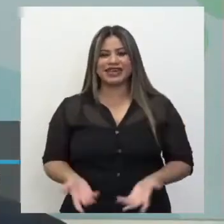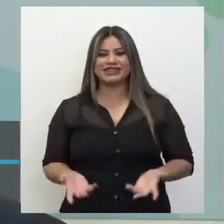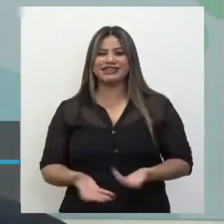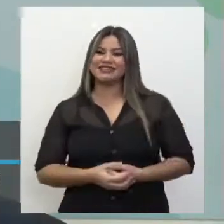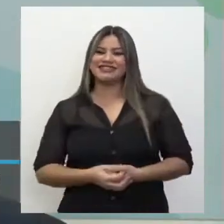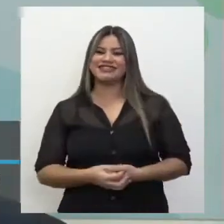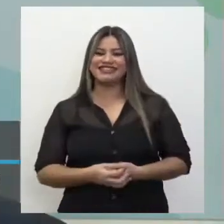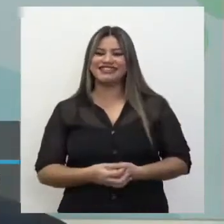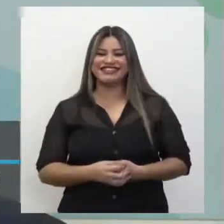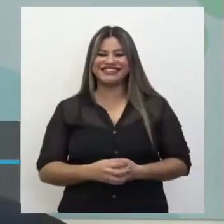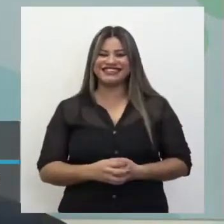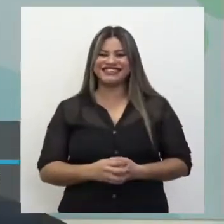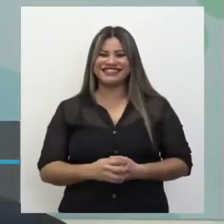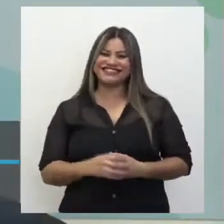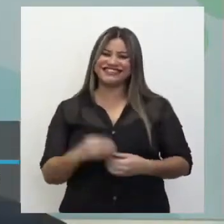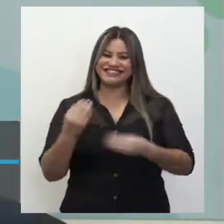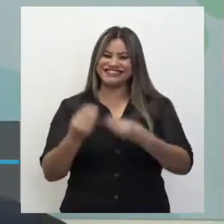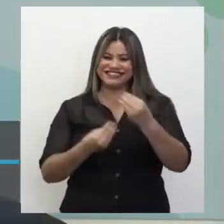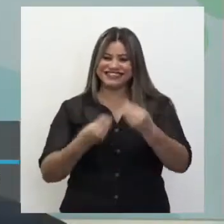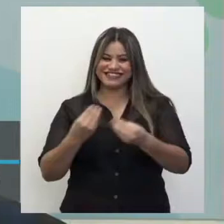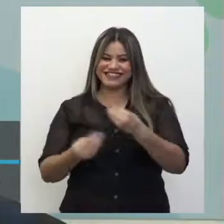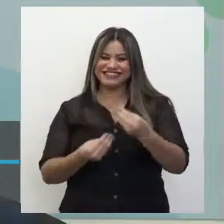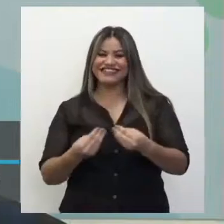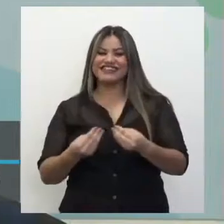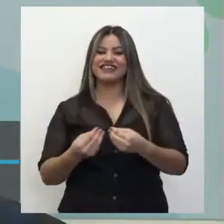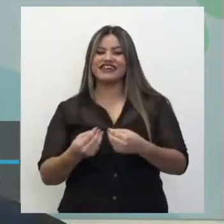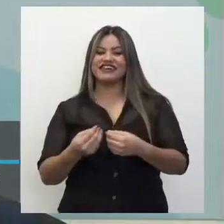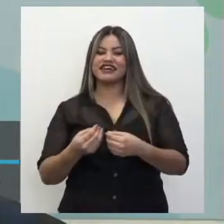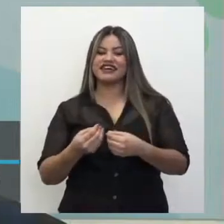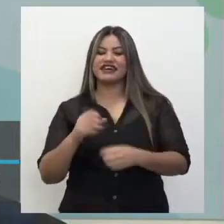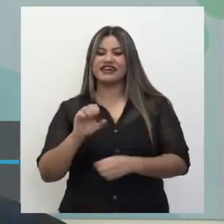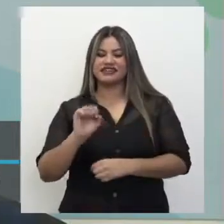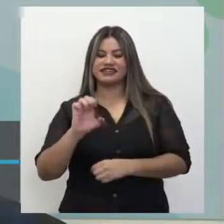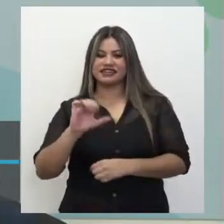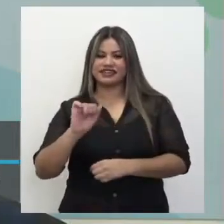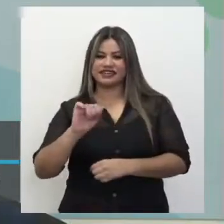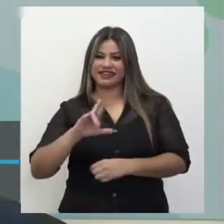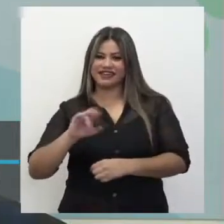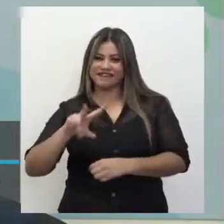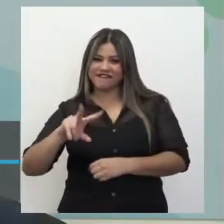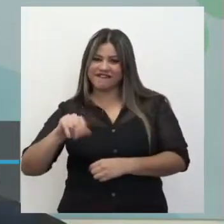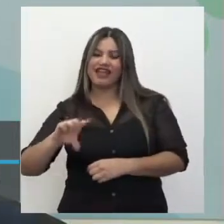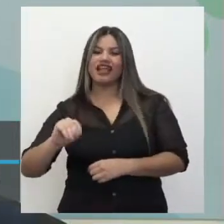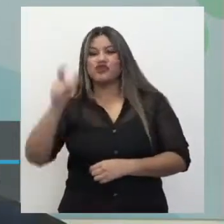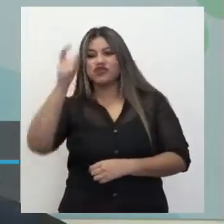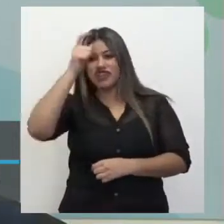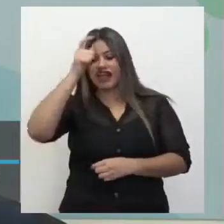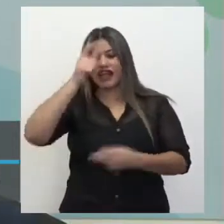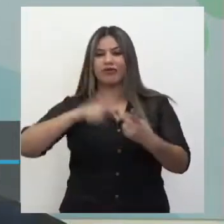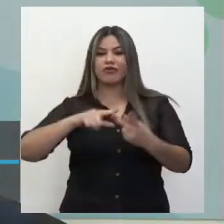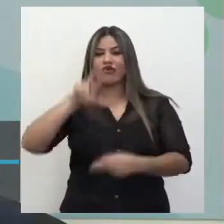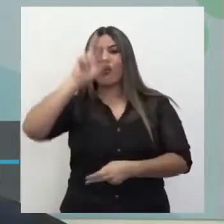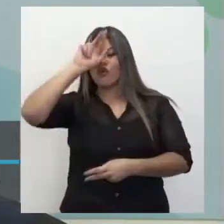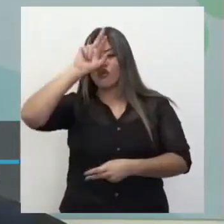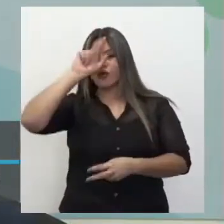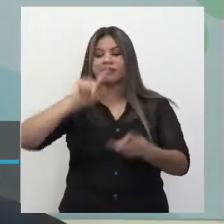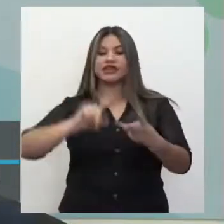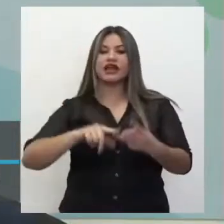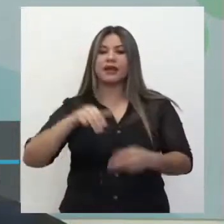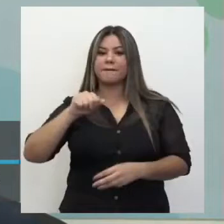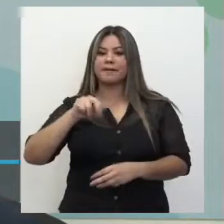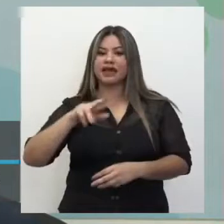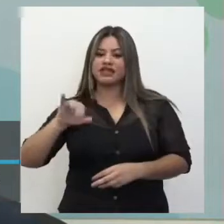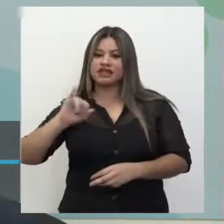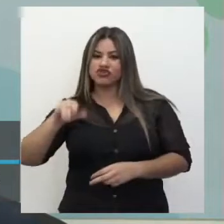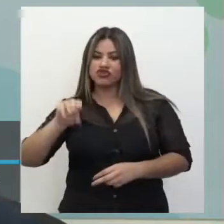O Gato Preto, de Edgar Allan Poe, O Escaravelho do Diabo, As Formigas. Uhum. Pro Maria José, um conto